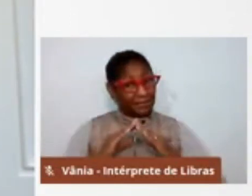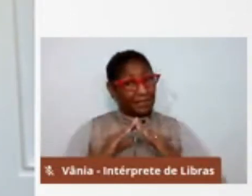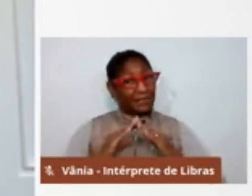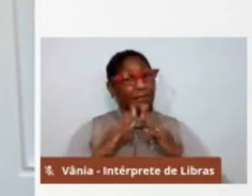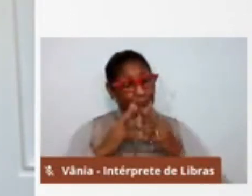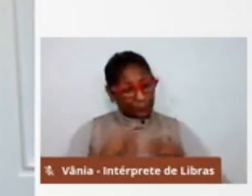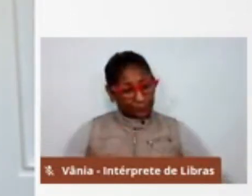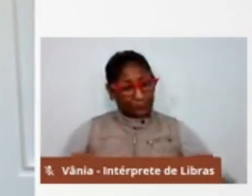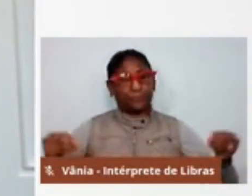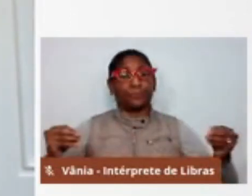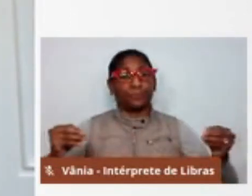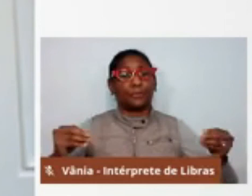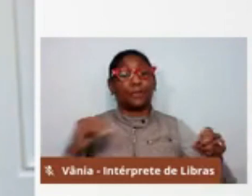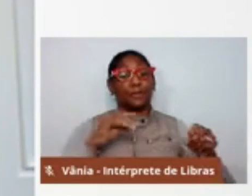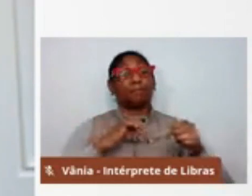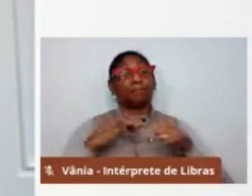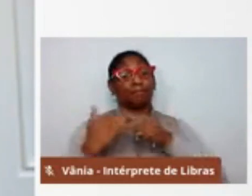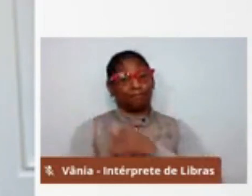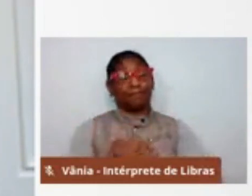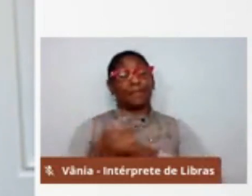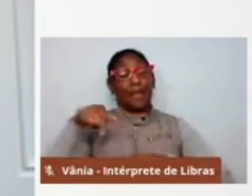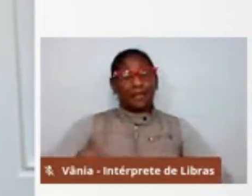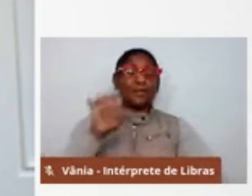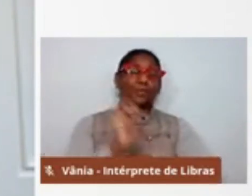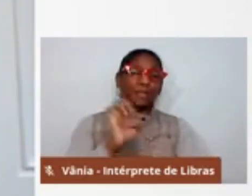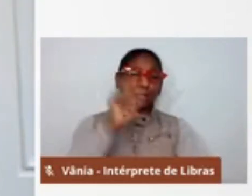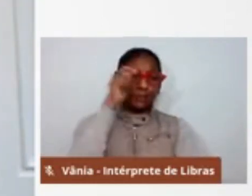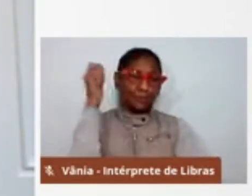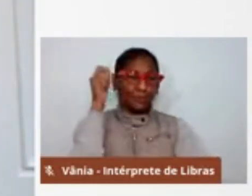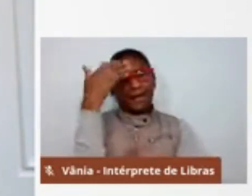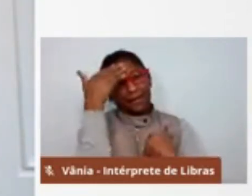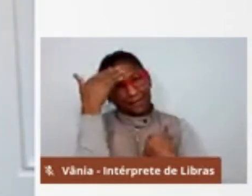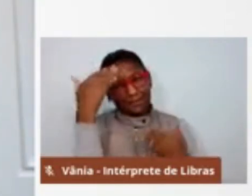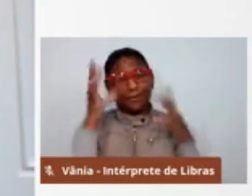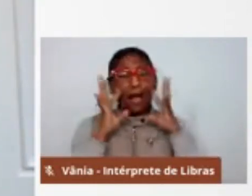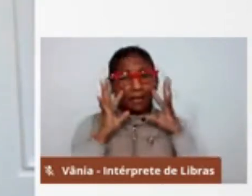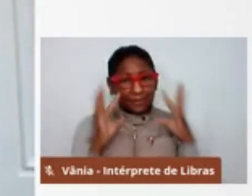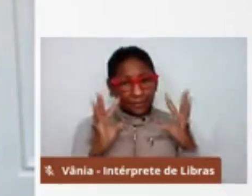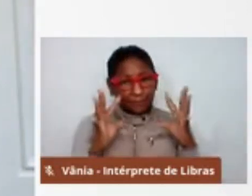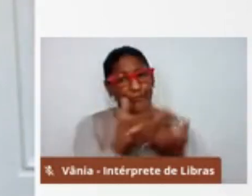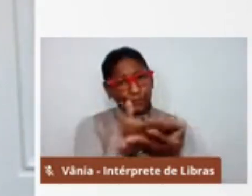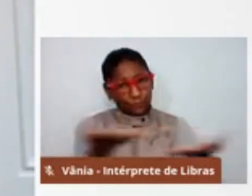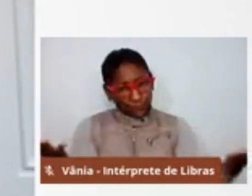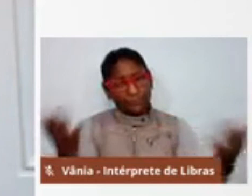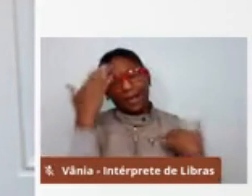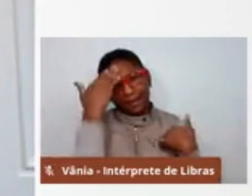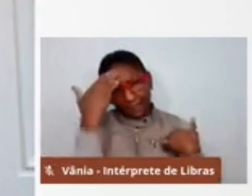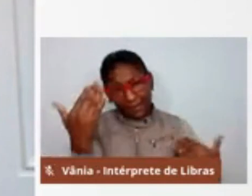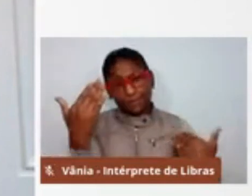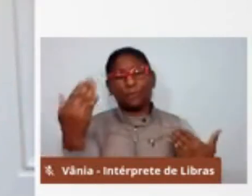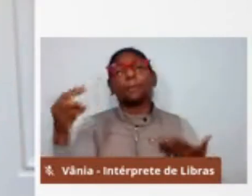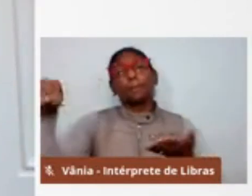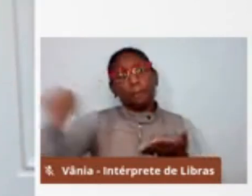mais difícil no estado do Rio Grande do Sul. Eu agradeço a atenção de todos, mais uma vez agradeço as